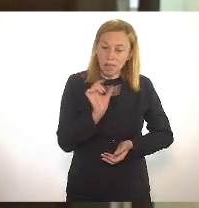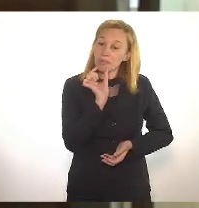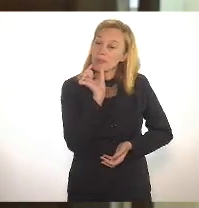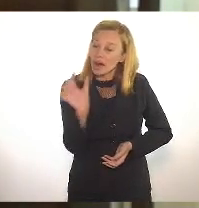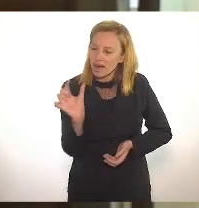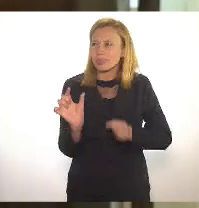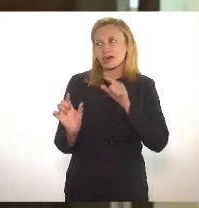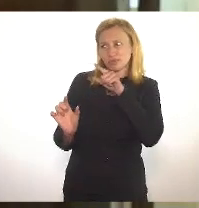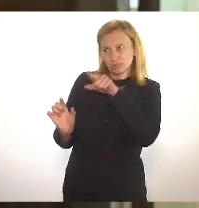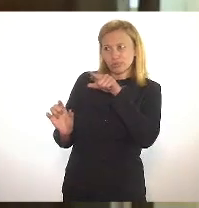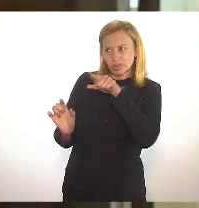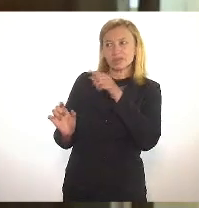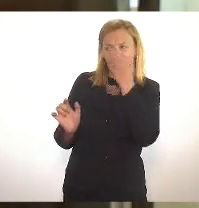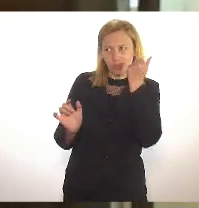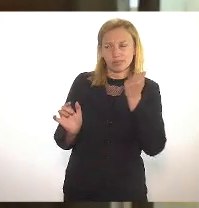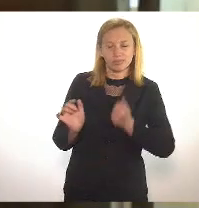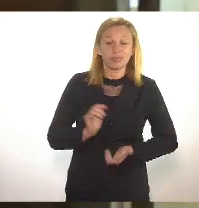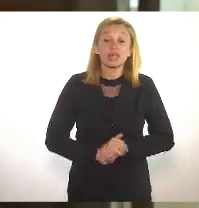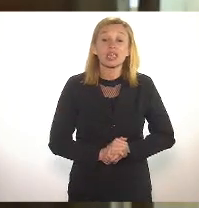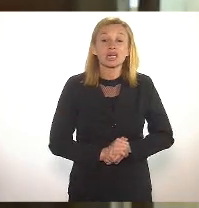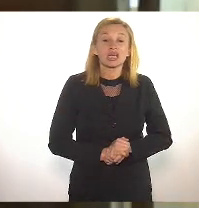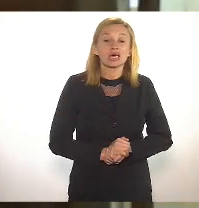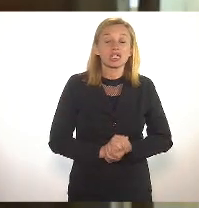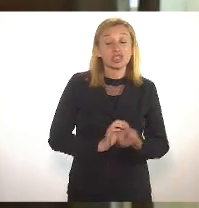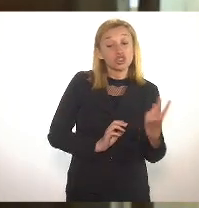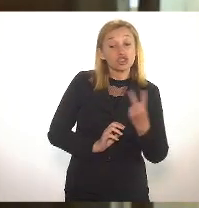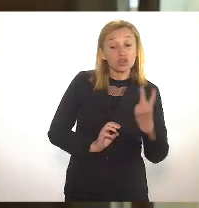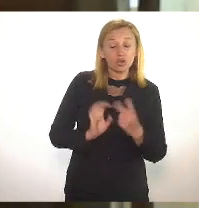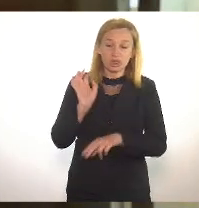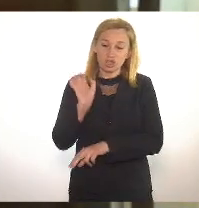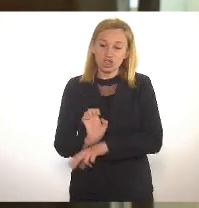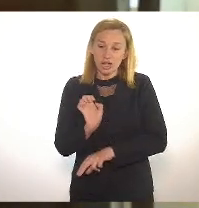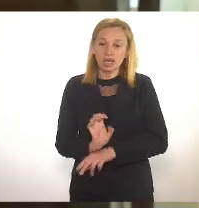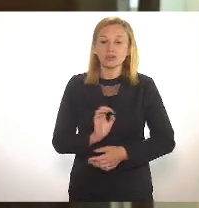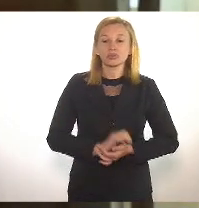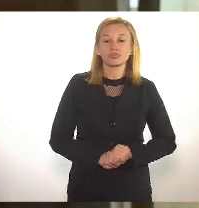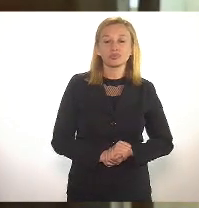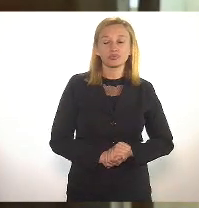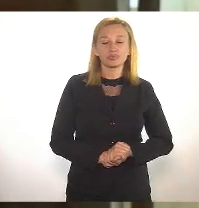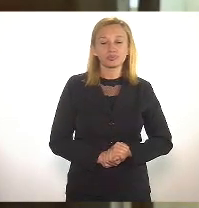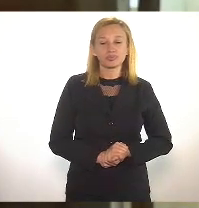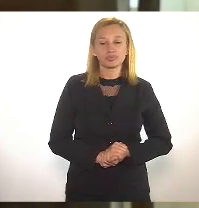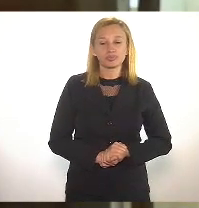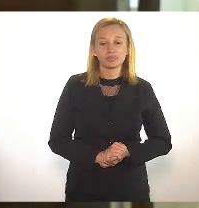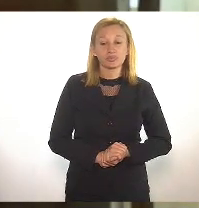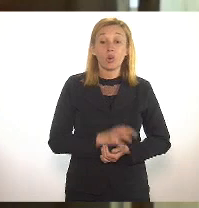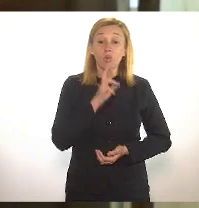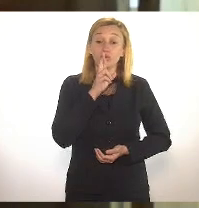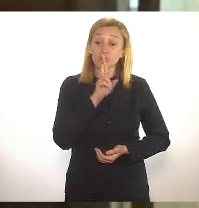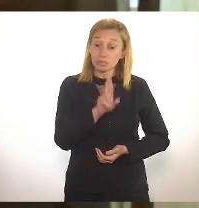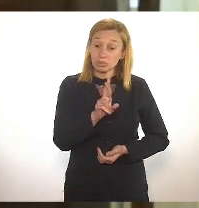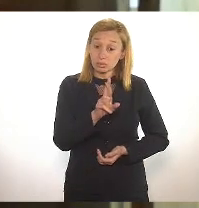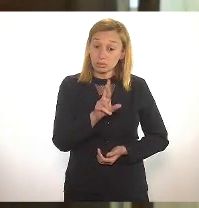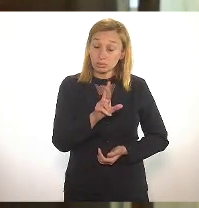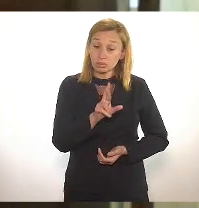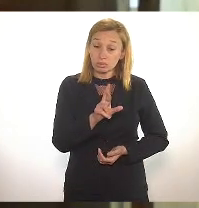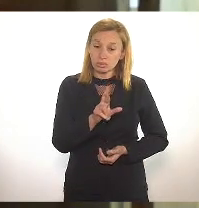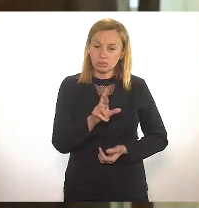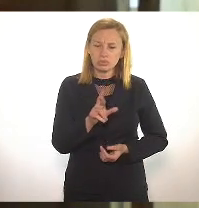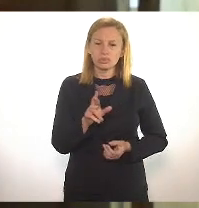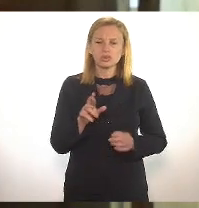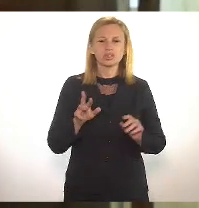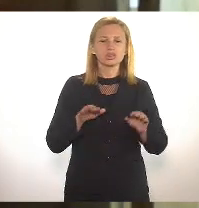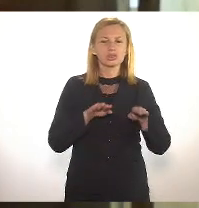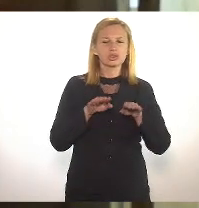sabe. E esses dois estados costumam dar resultados